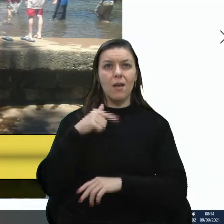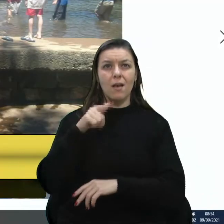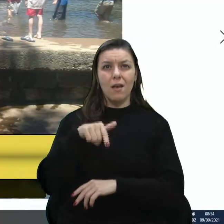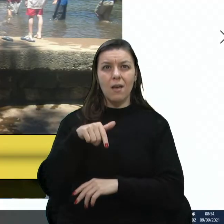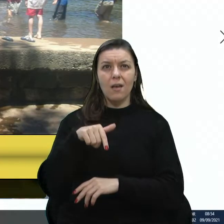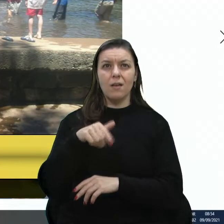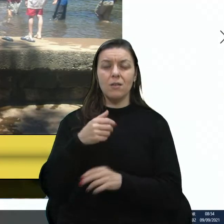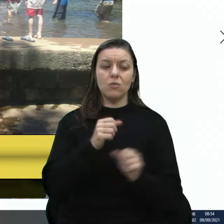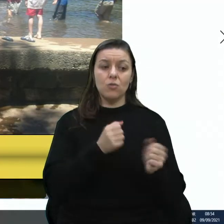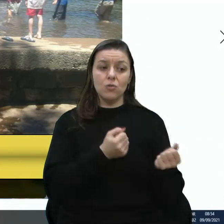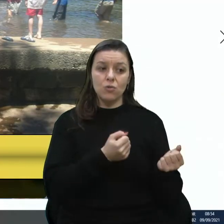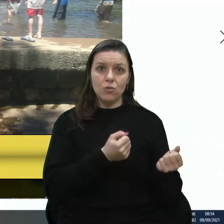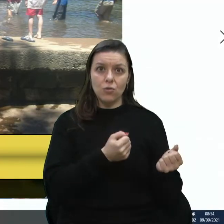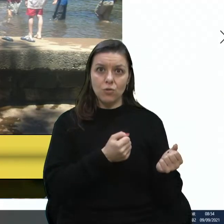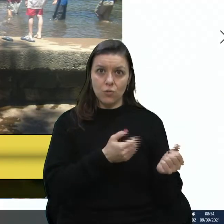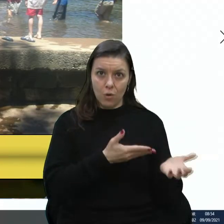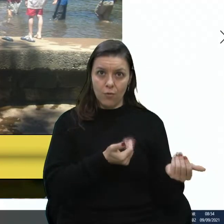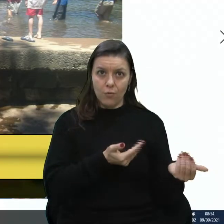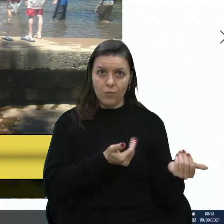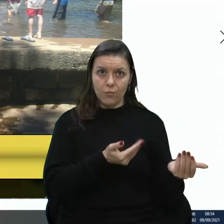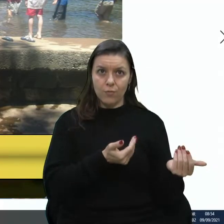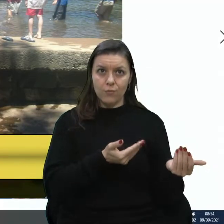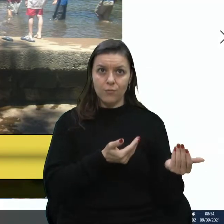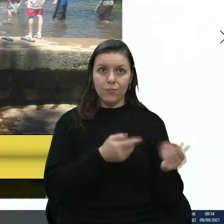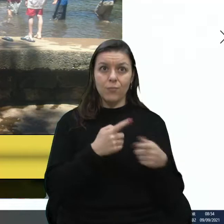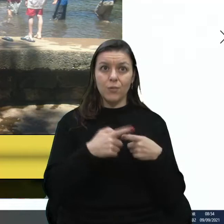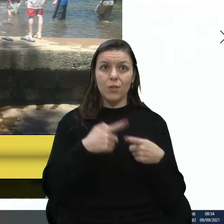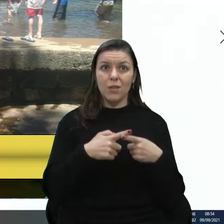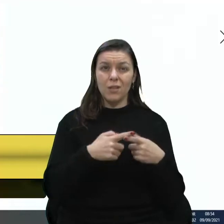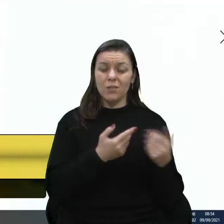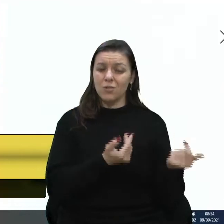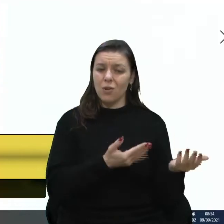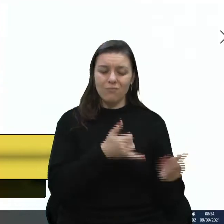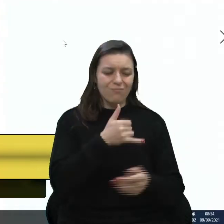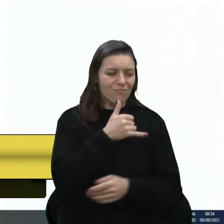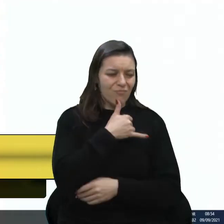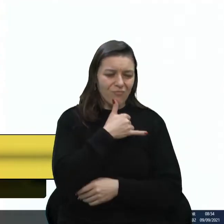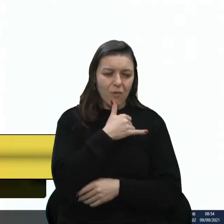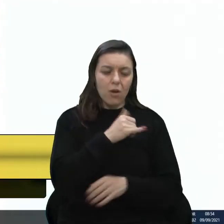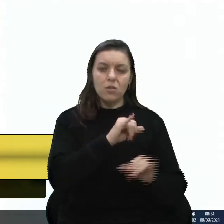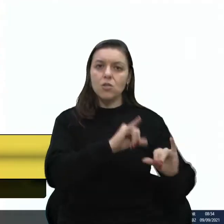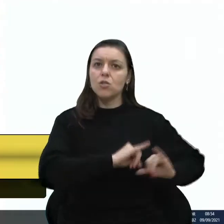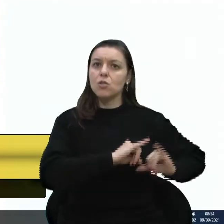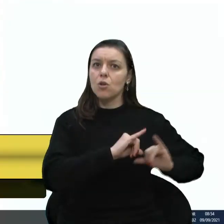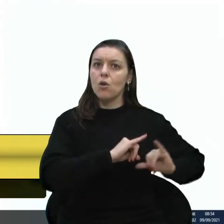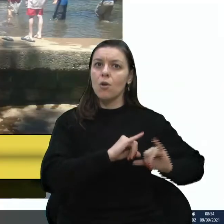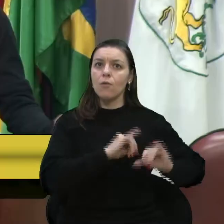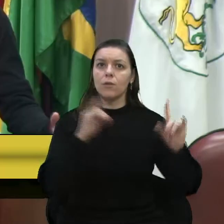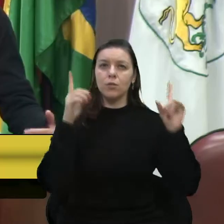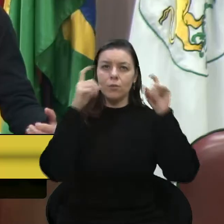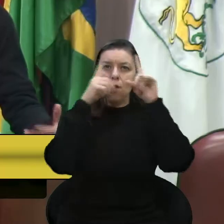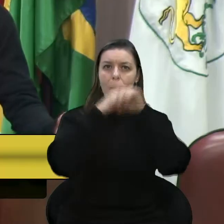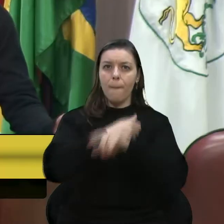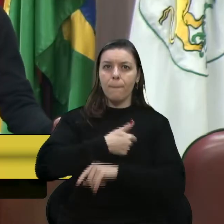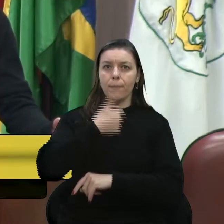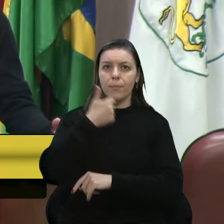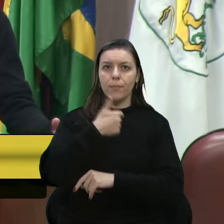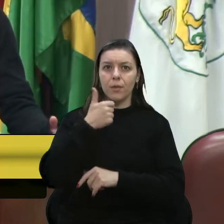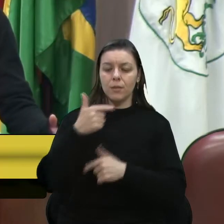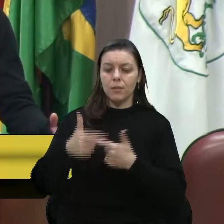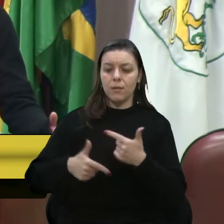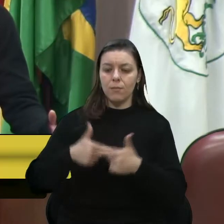por jovens. Por quê? Porque a juventude, infelizmente, sofre com a dificuldade do primeiro emprego, sofre